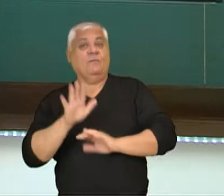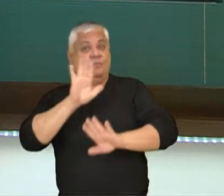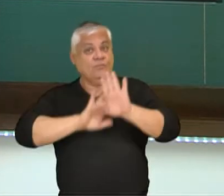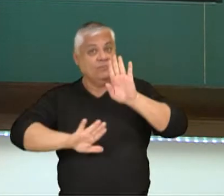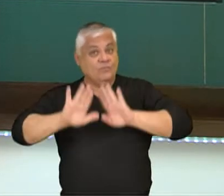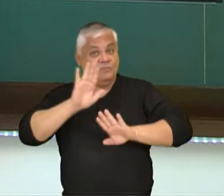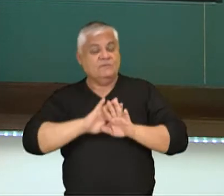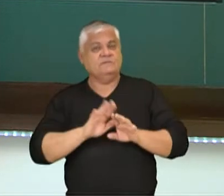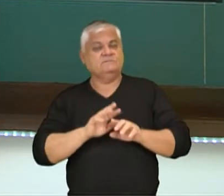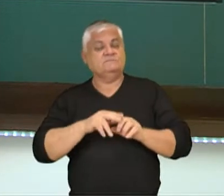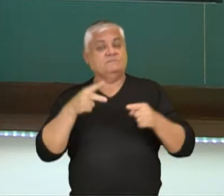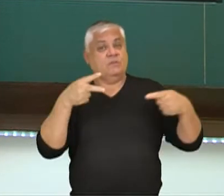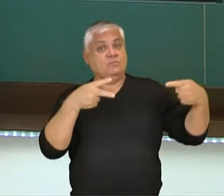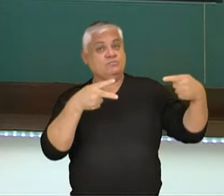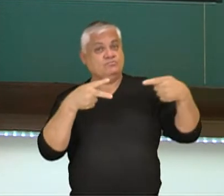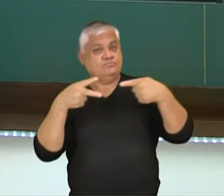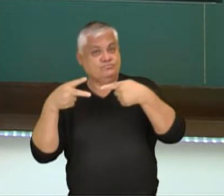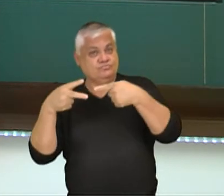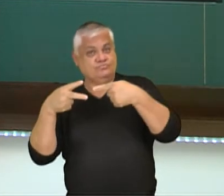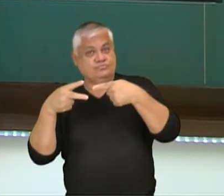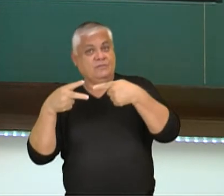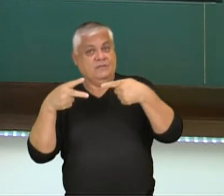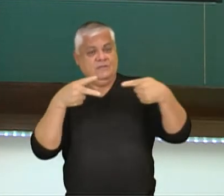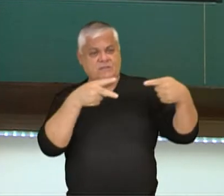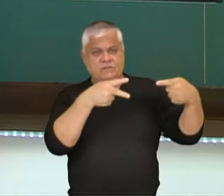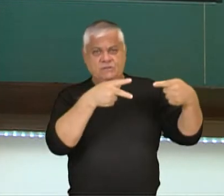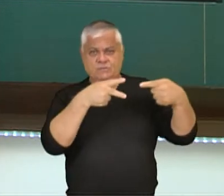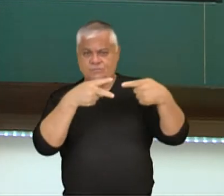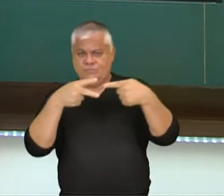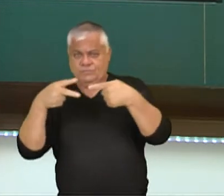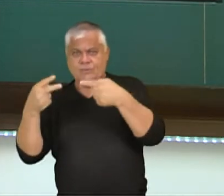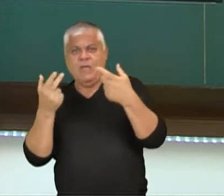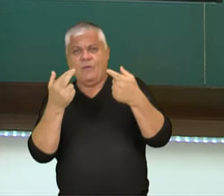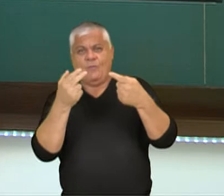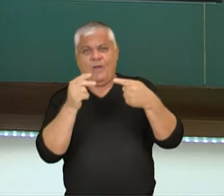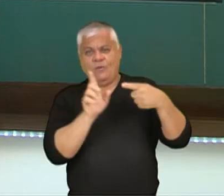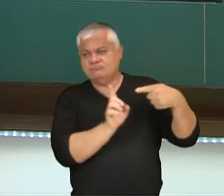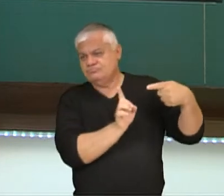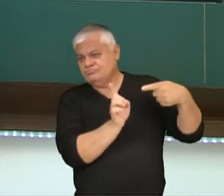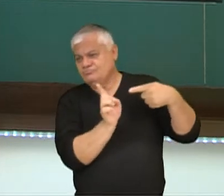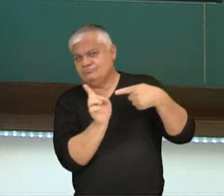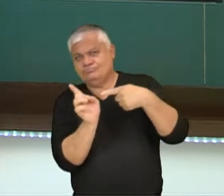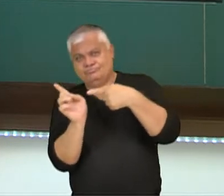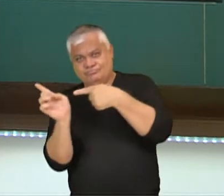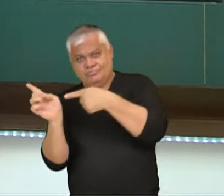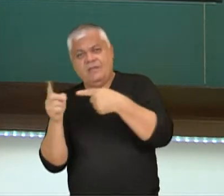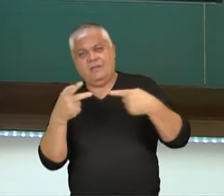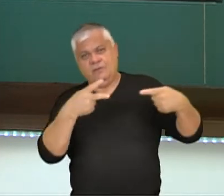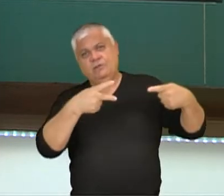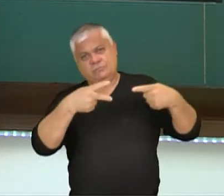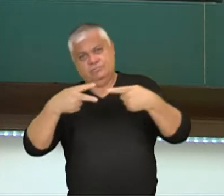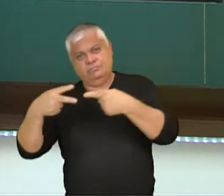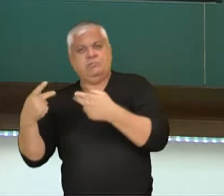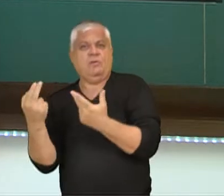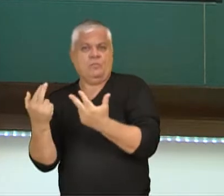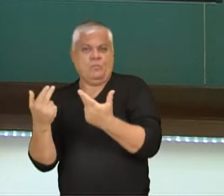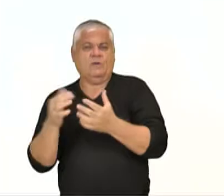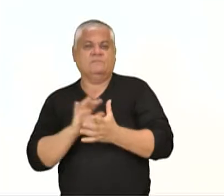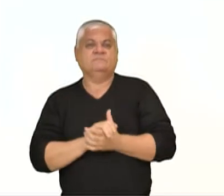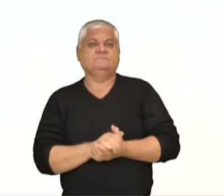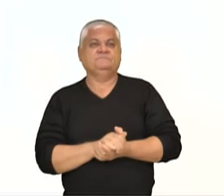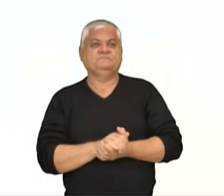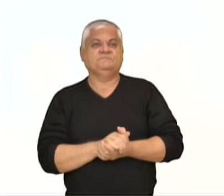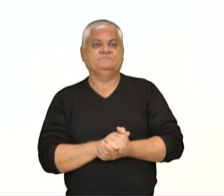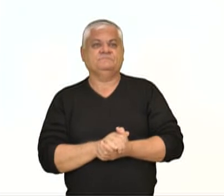você tem uma flechinha de um lado, uma flechinha do outro, porque dos dois lados são grandezas vetoriais. Beleza?